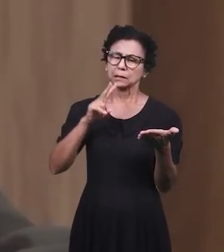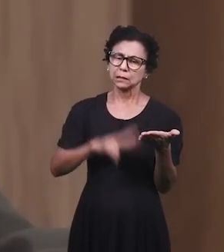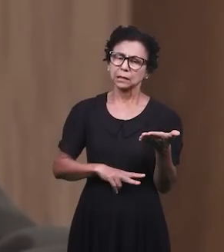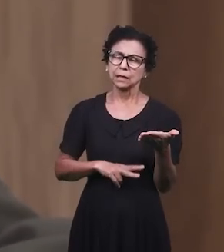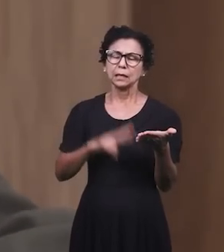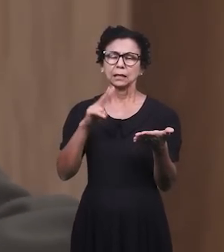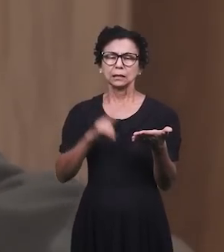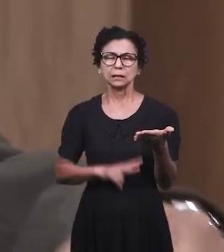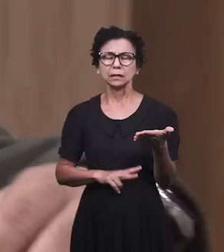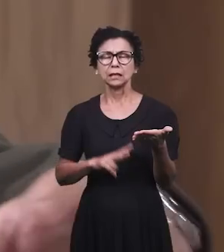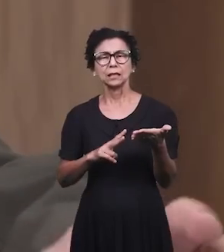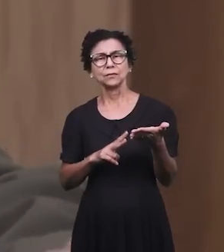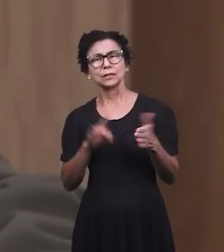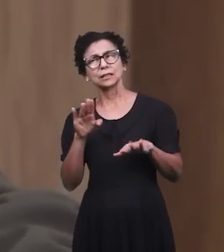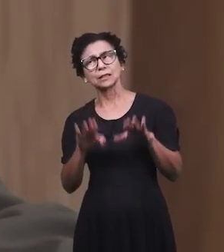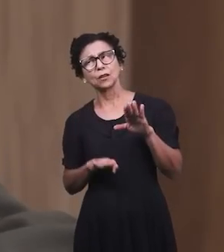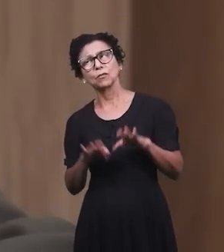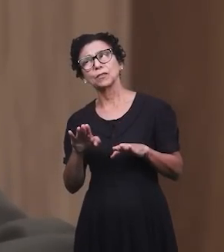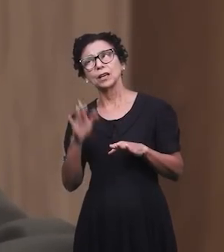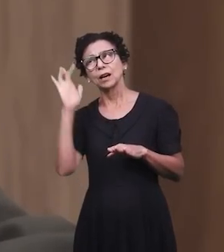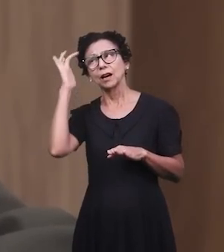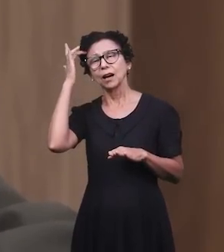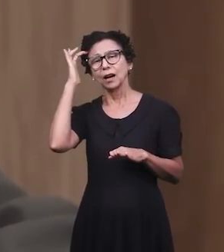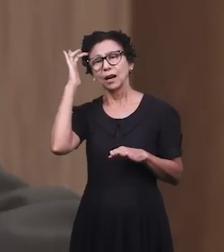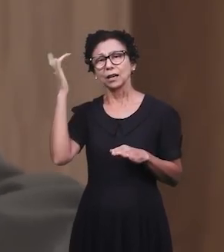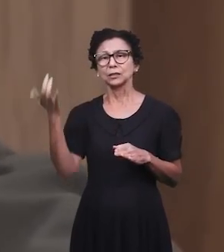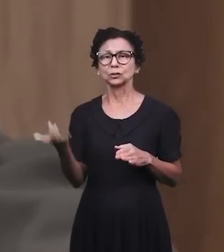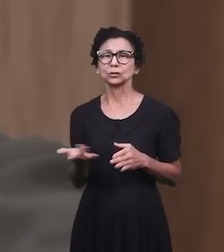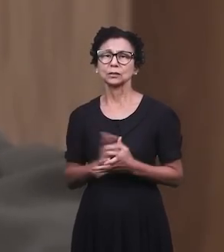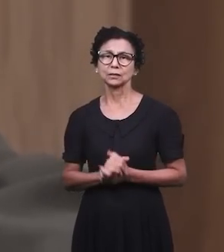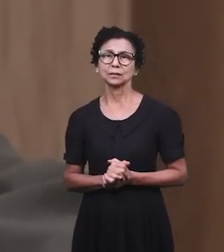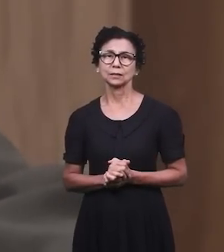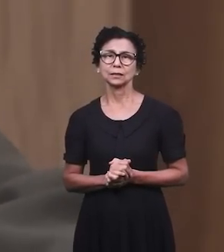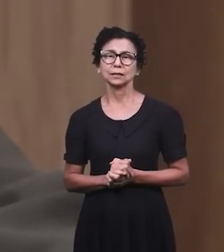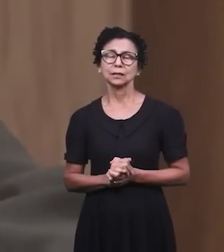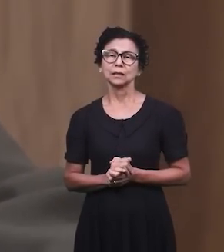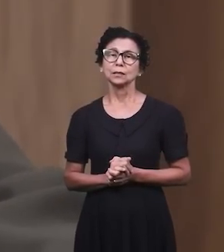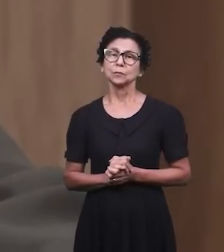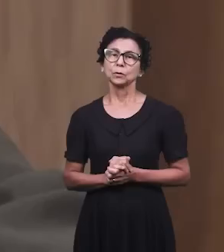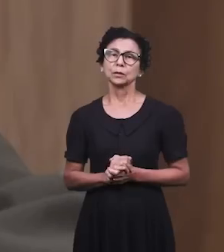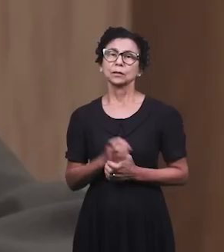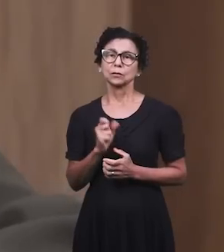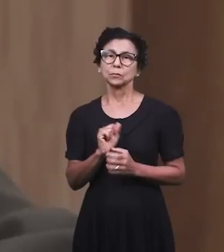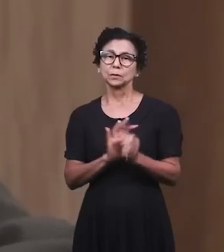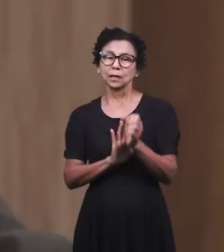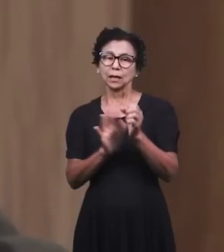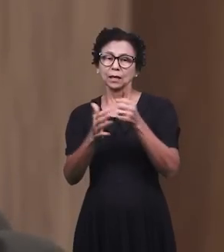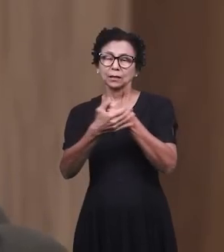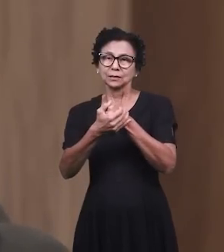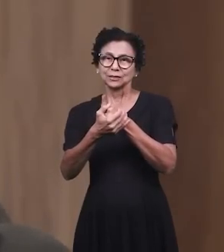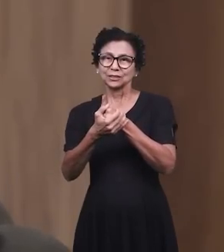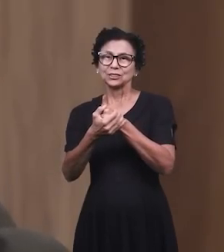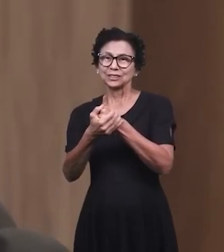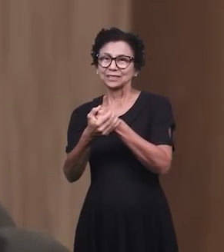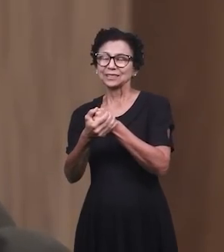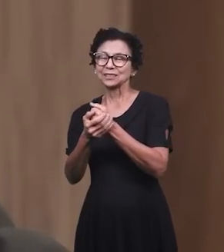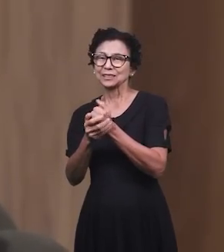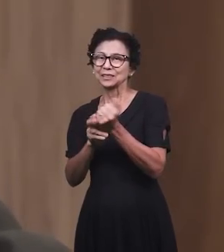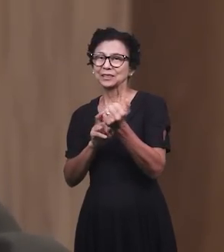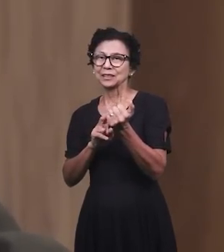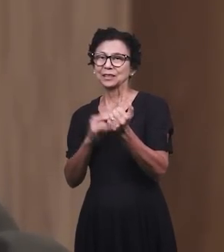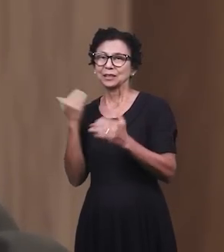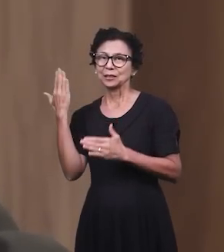religiões, na filosofia, na teologia, em vários aspectos. Exatamente. Porque eles estão vendo uma mensagem criptografada. Mas quando nós temos